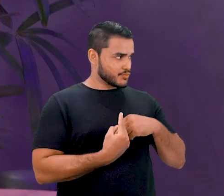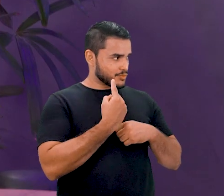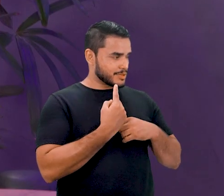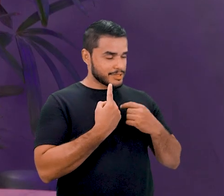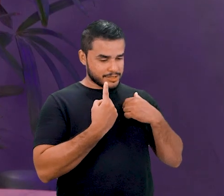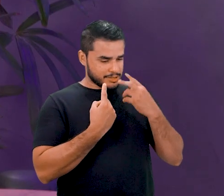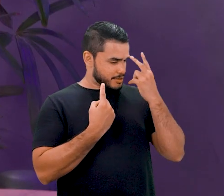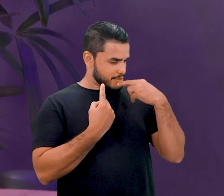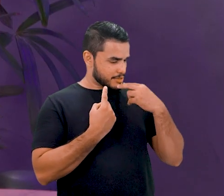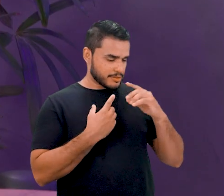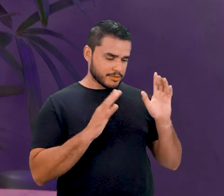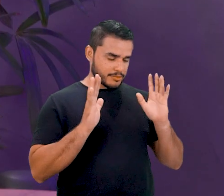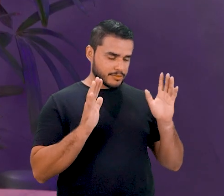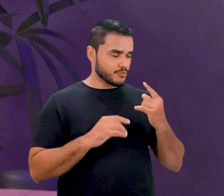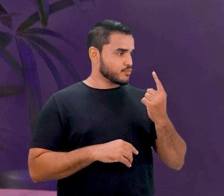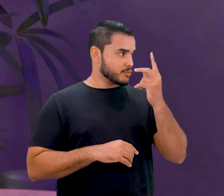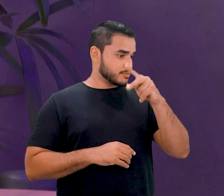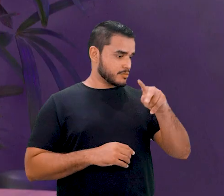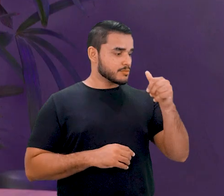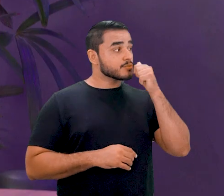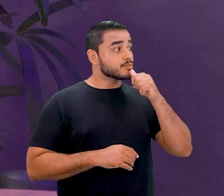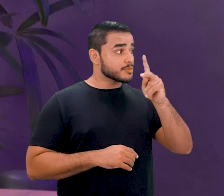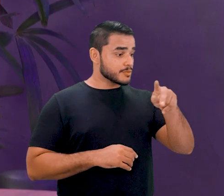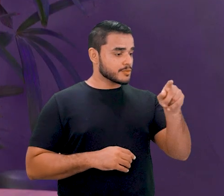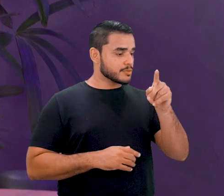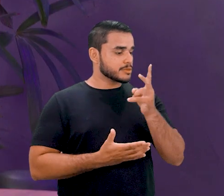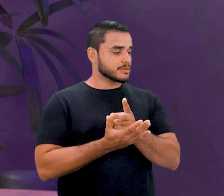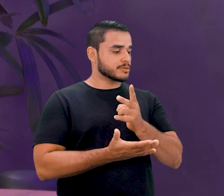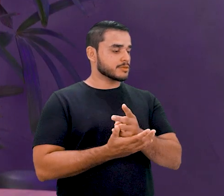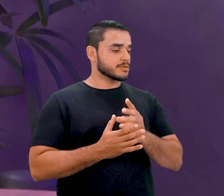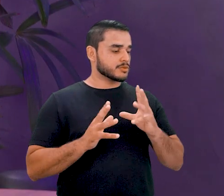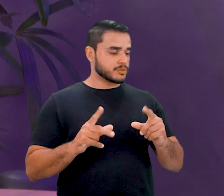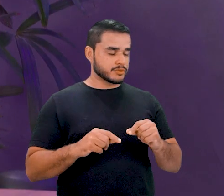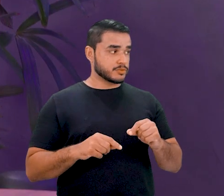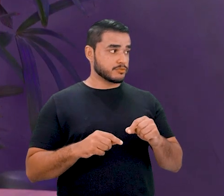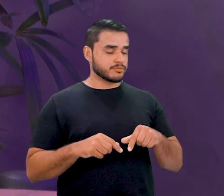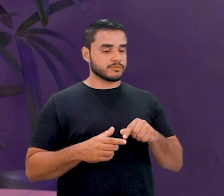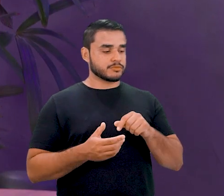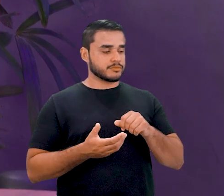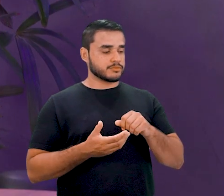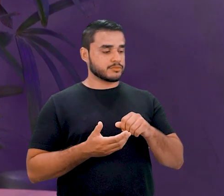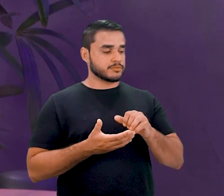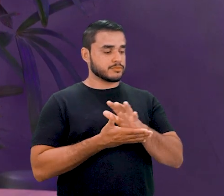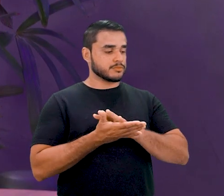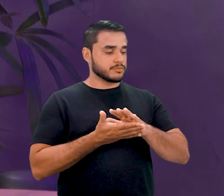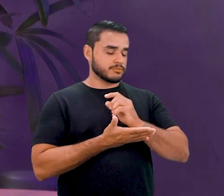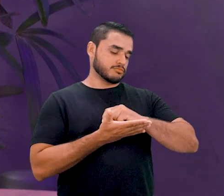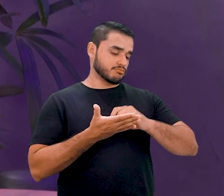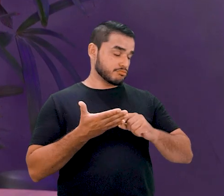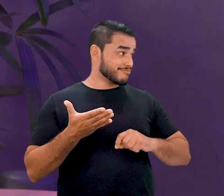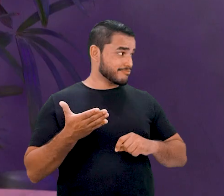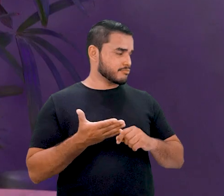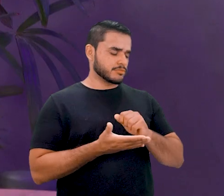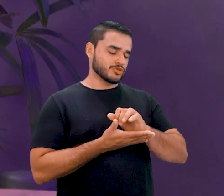pessoas com deficiência. Sim. Eu lembro de uma professora minha que ela insistia muito que todos os trabalhos eles tinham que ser feitos manuscritos. Ai, meu Deus. Então,